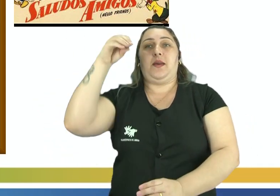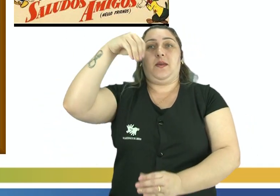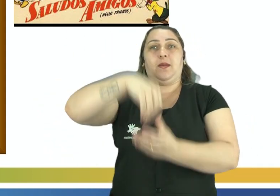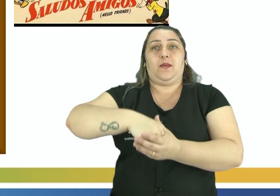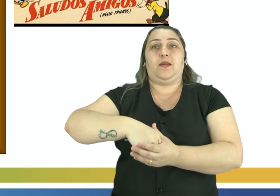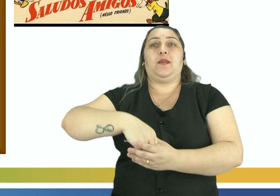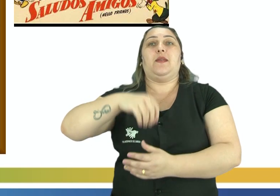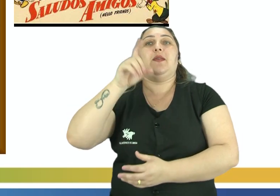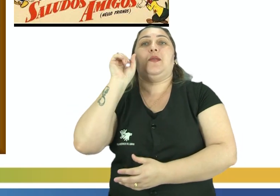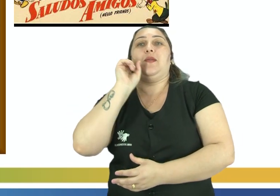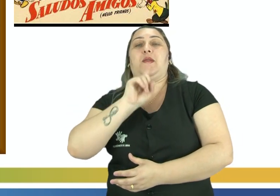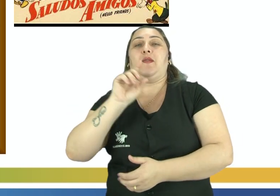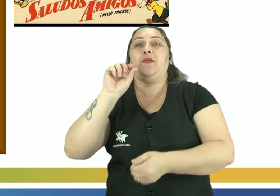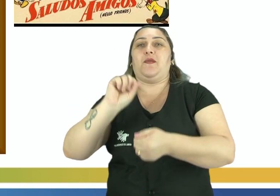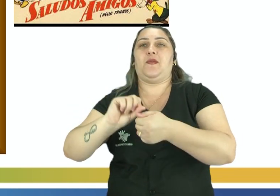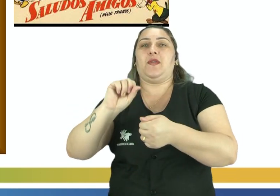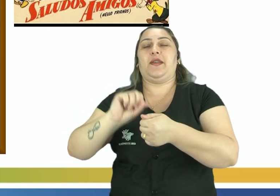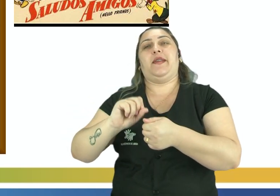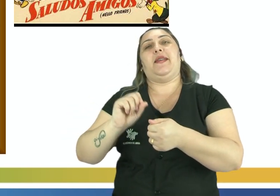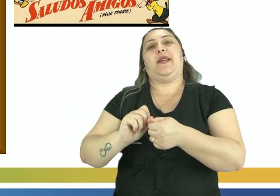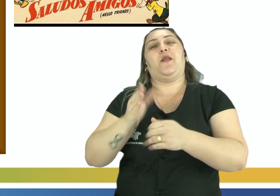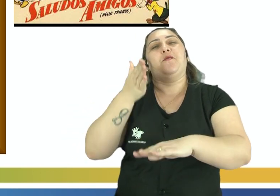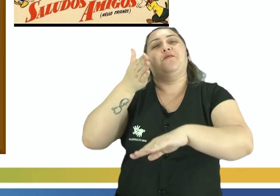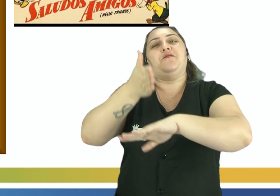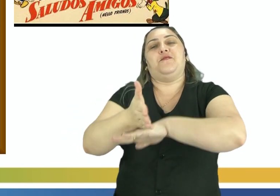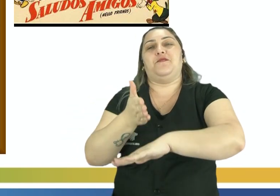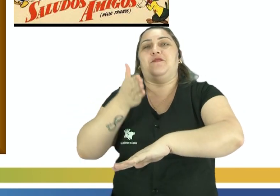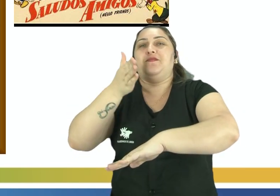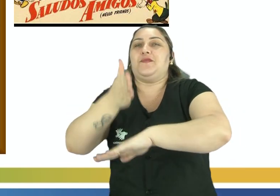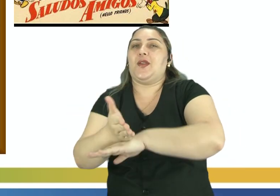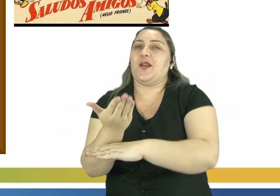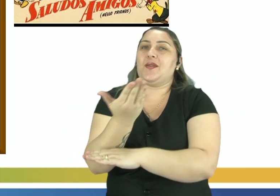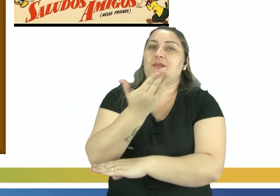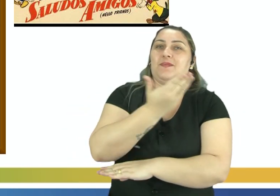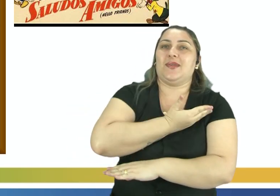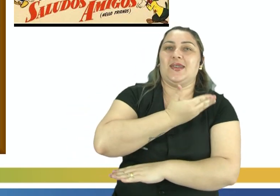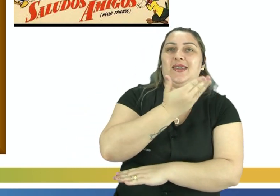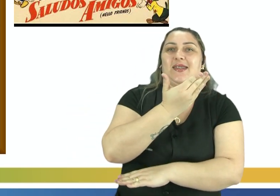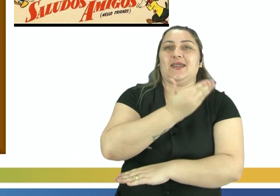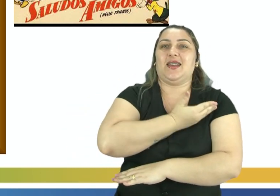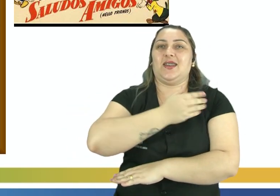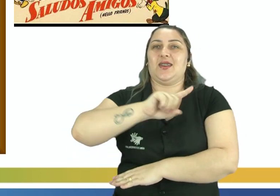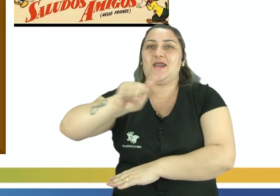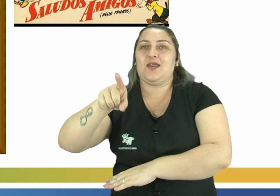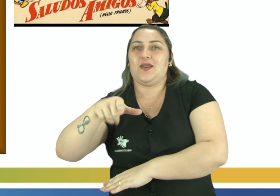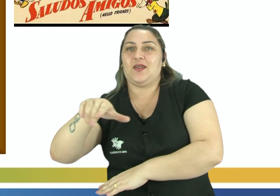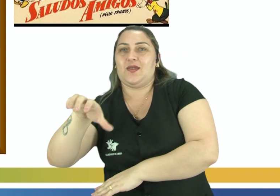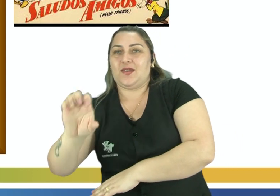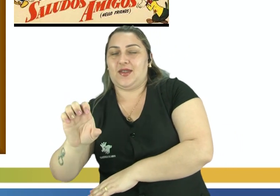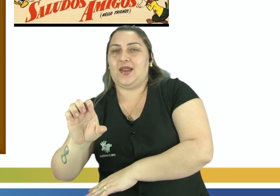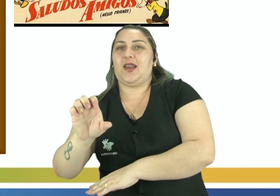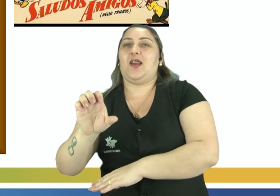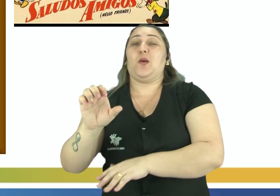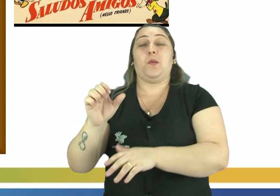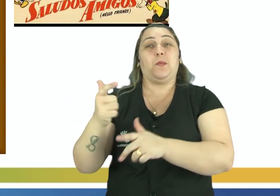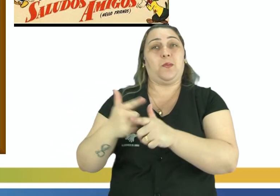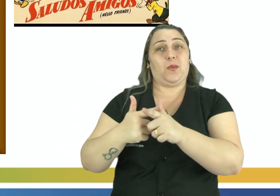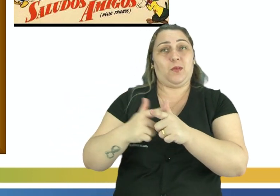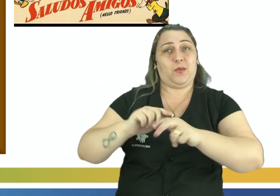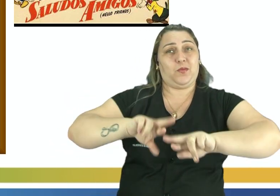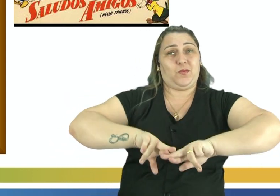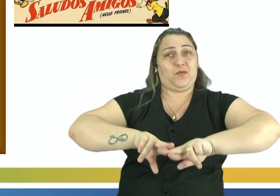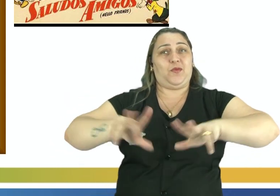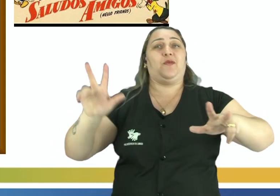Unidos fazendo uma espécie de visita e com amizade com o Zé Carioca, com situações distintas